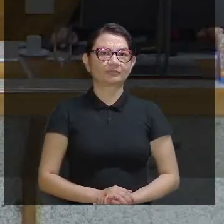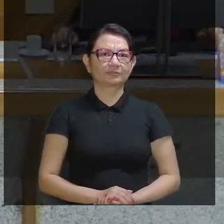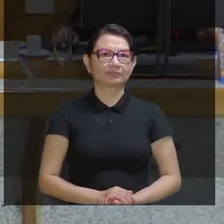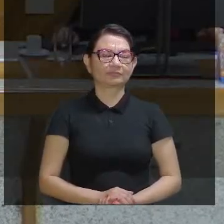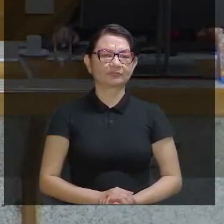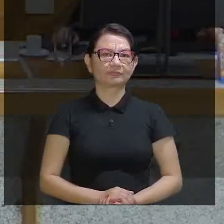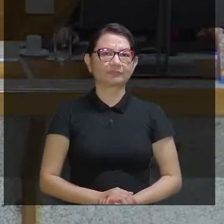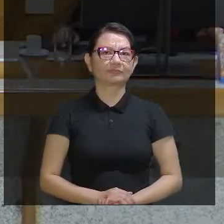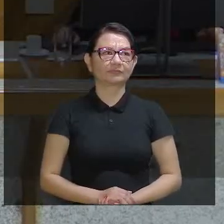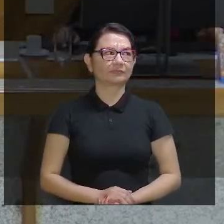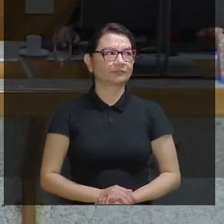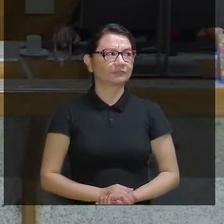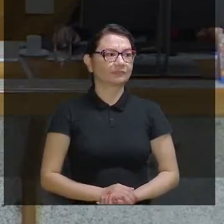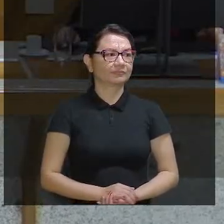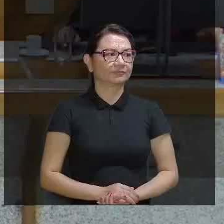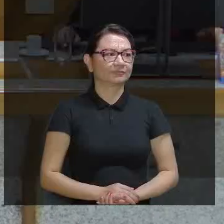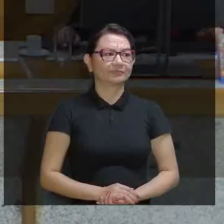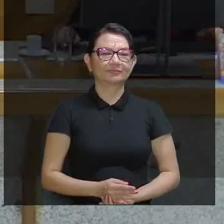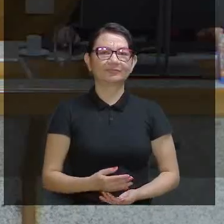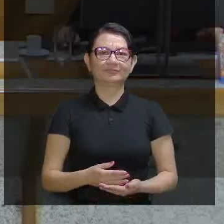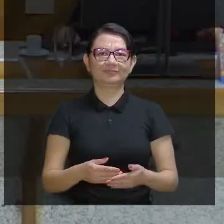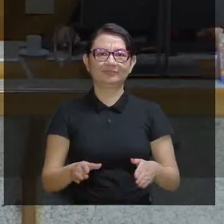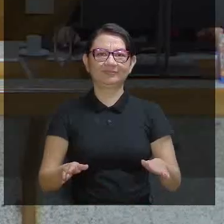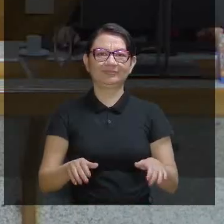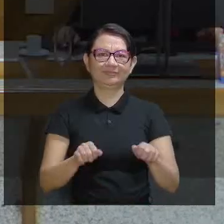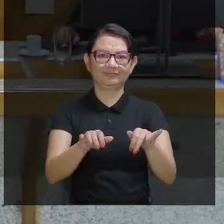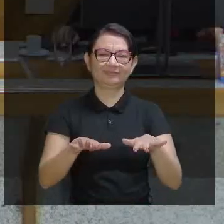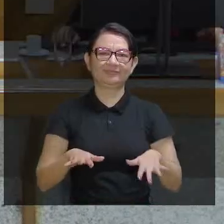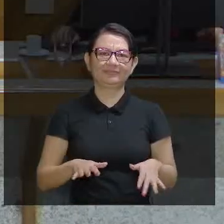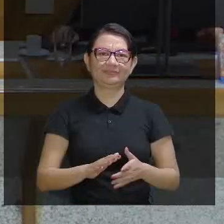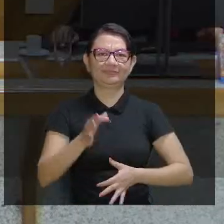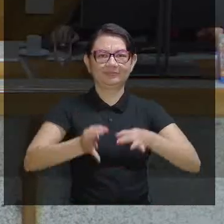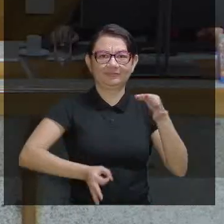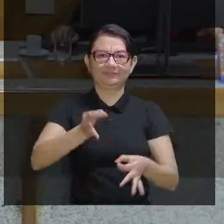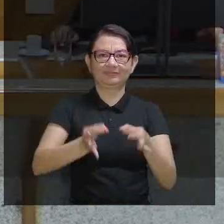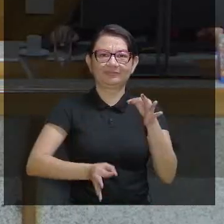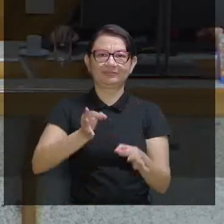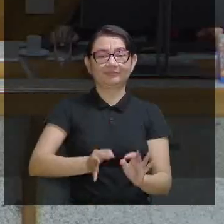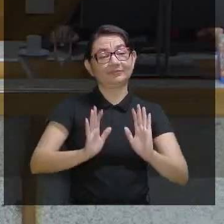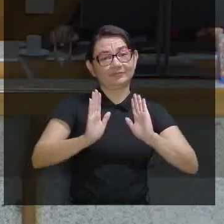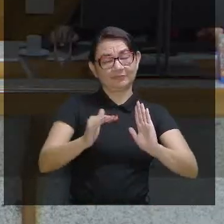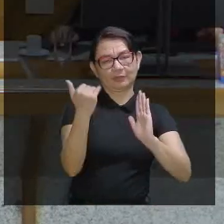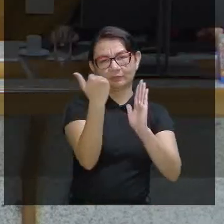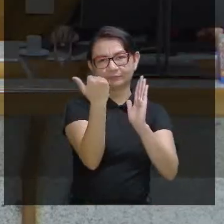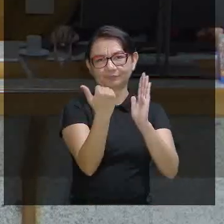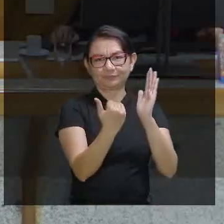declaro aberta a sessão judicial e como já segui a